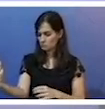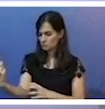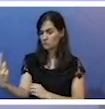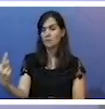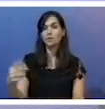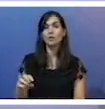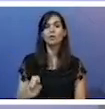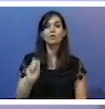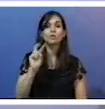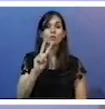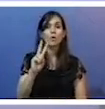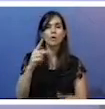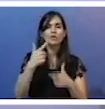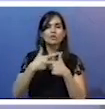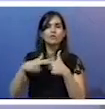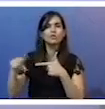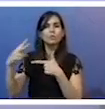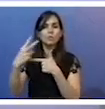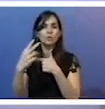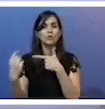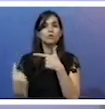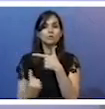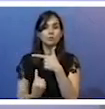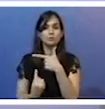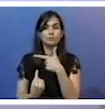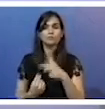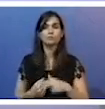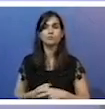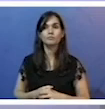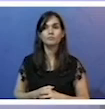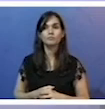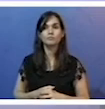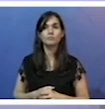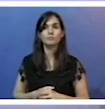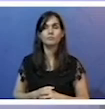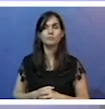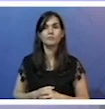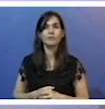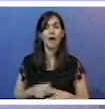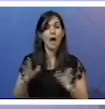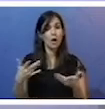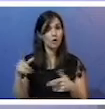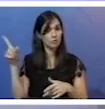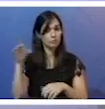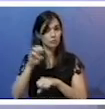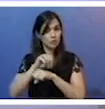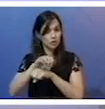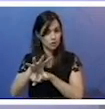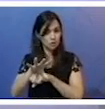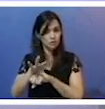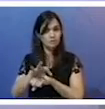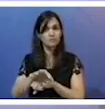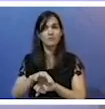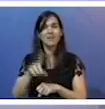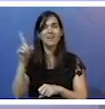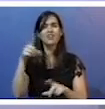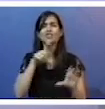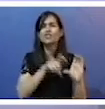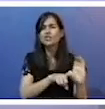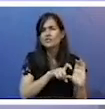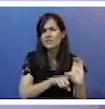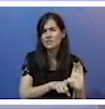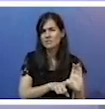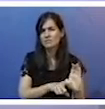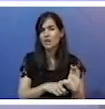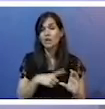22 / 2 vai dar um agora que são duas divas aqui era uma dívida e um